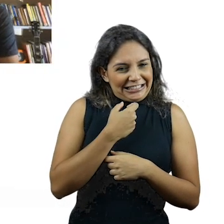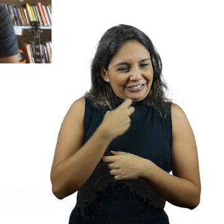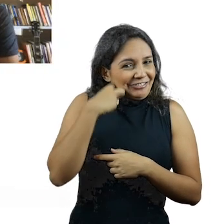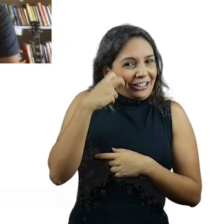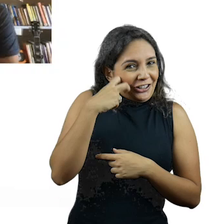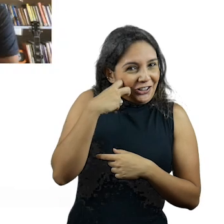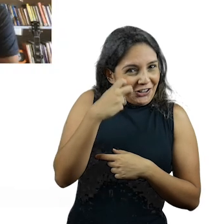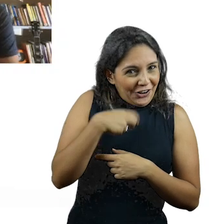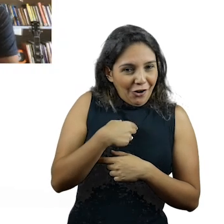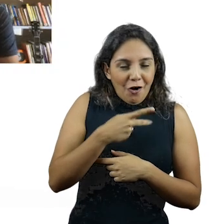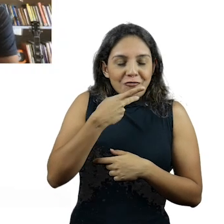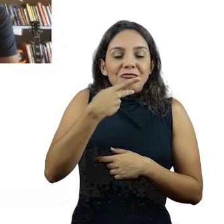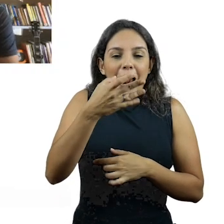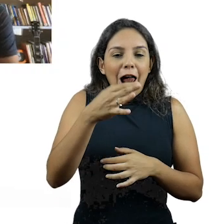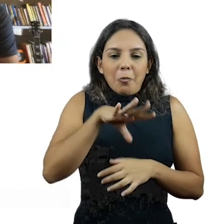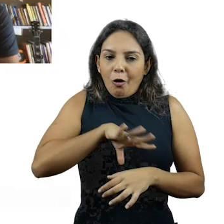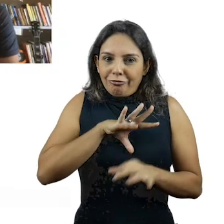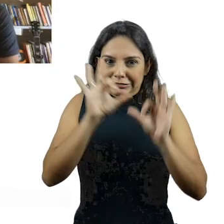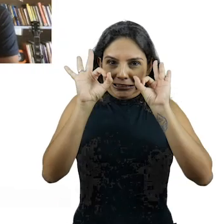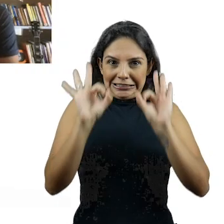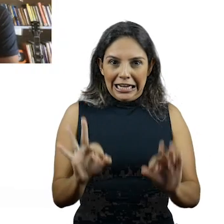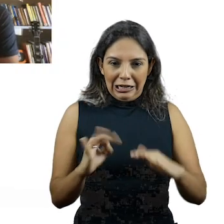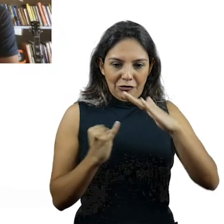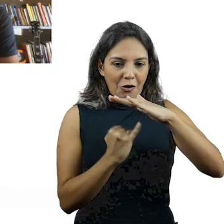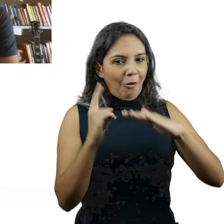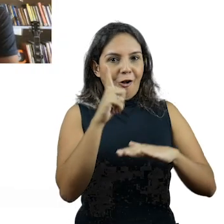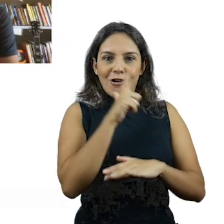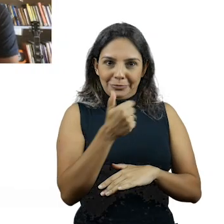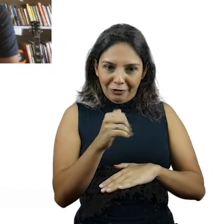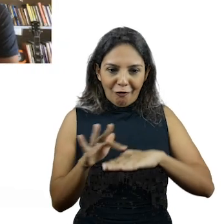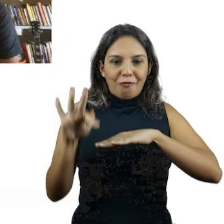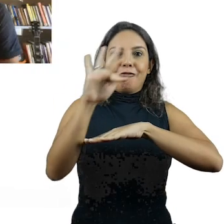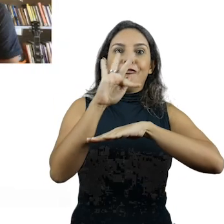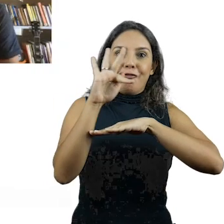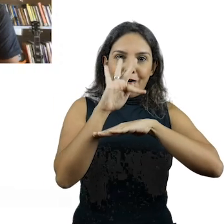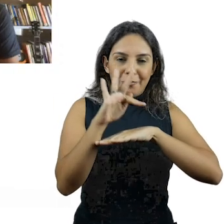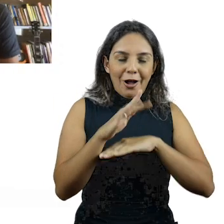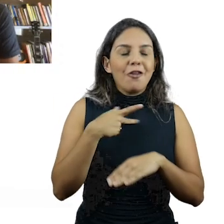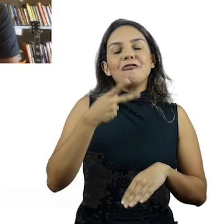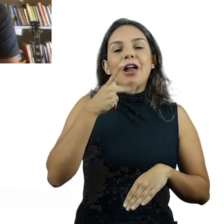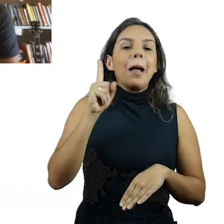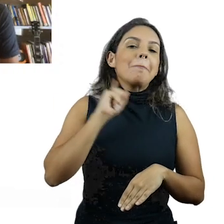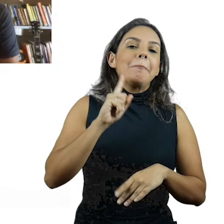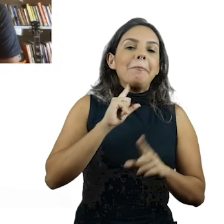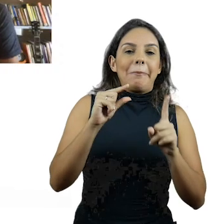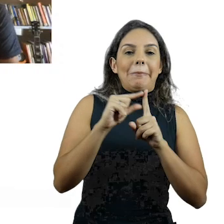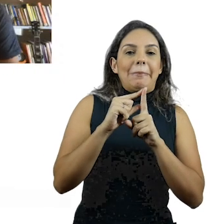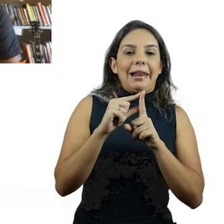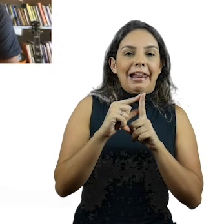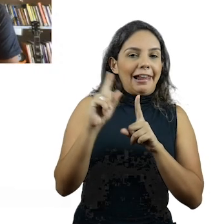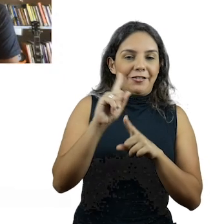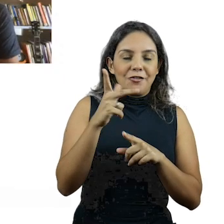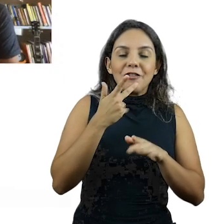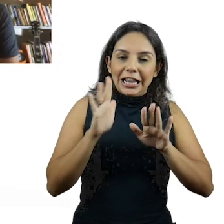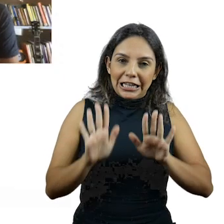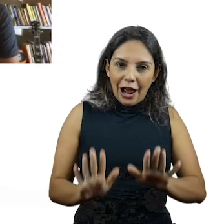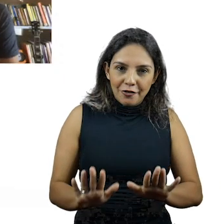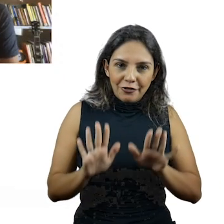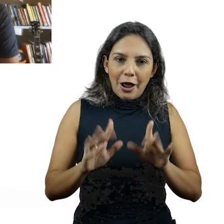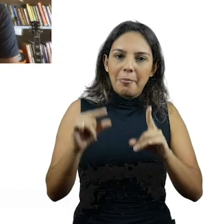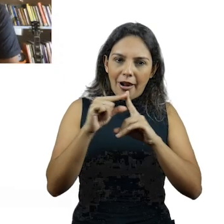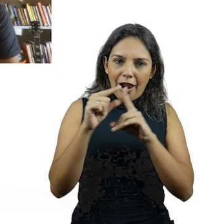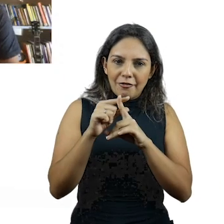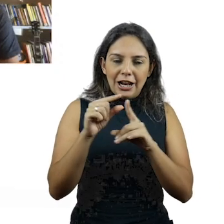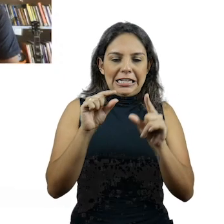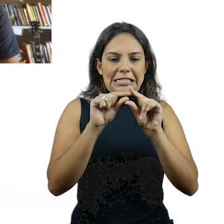viu, Tony? Não vou falar palavras mineirês rápido, vou falar devagar, com as palavras